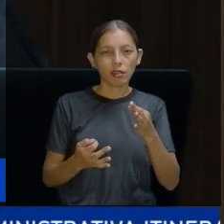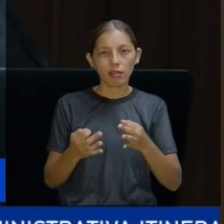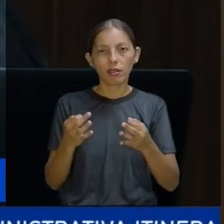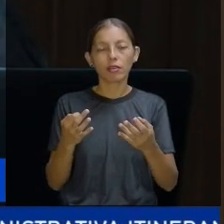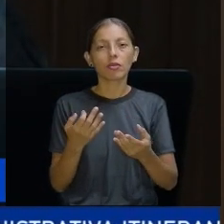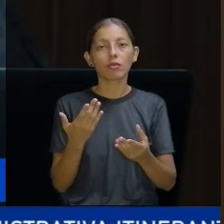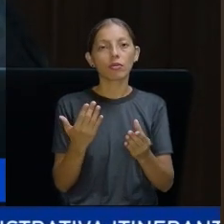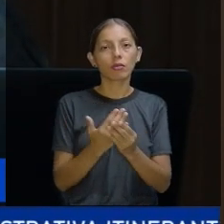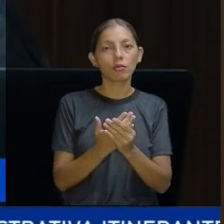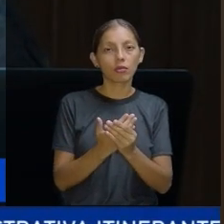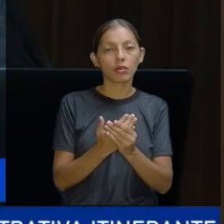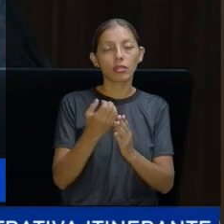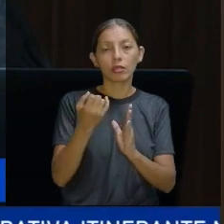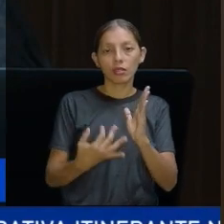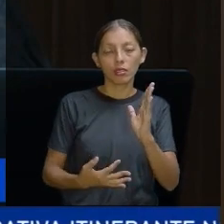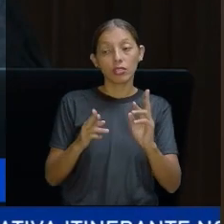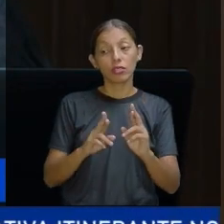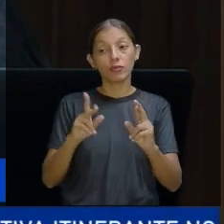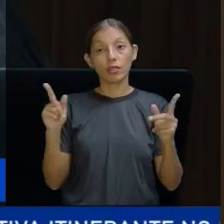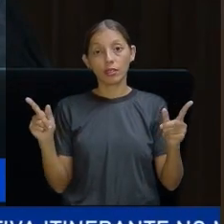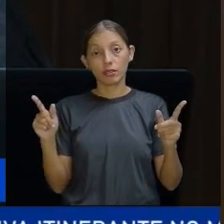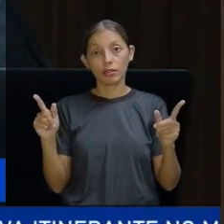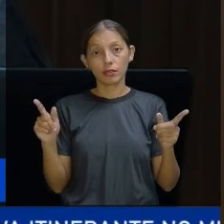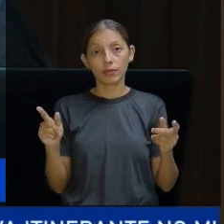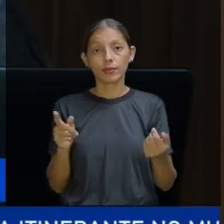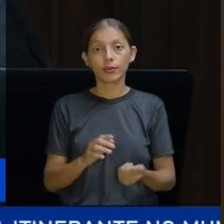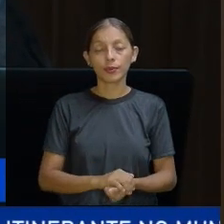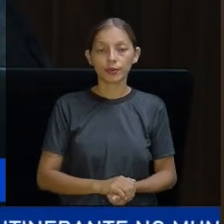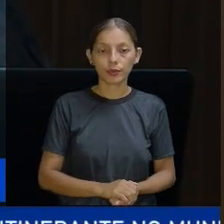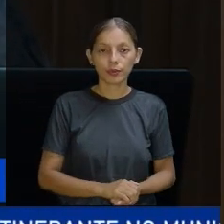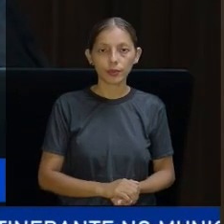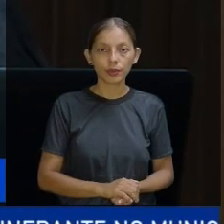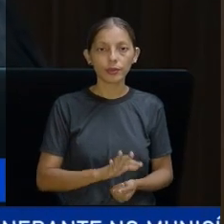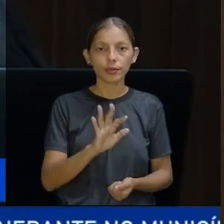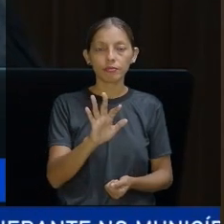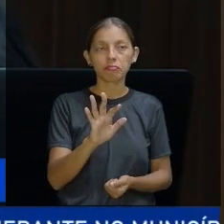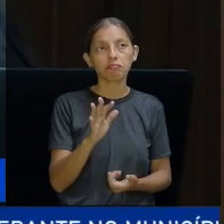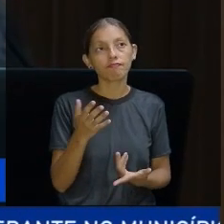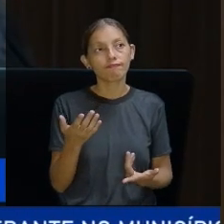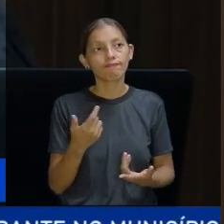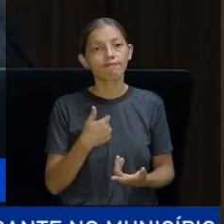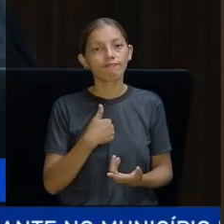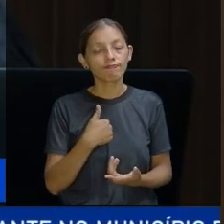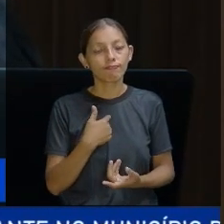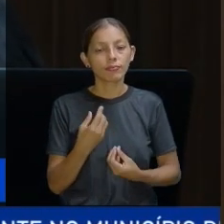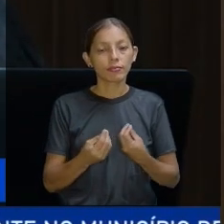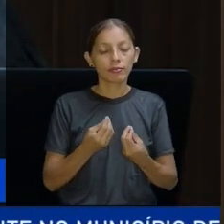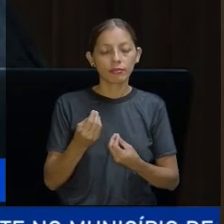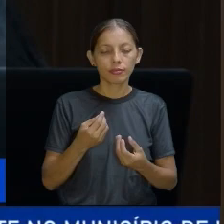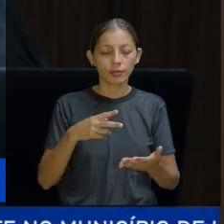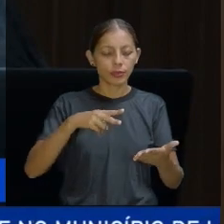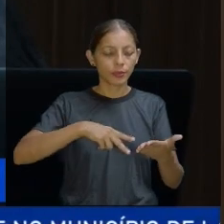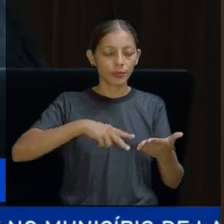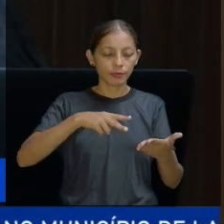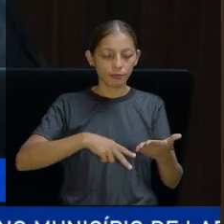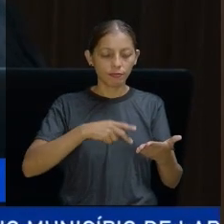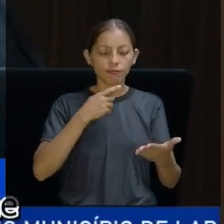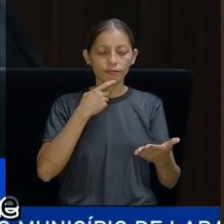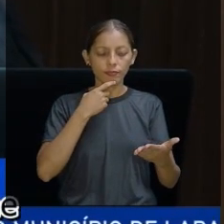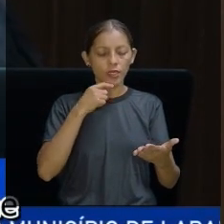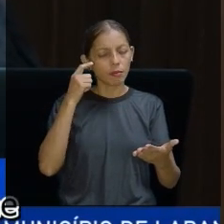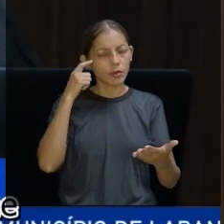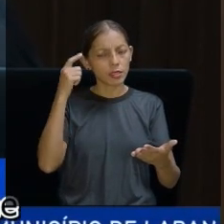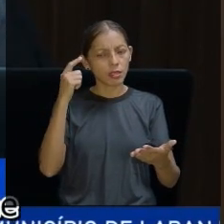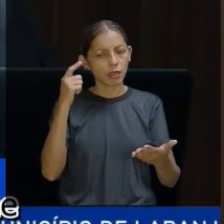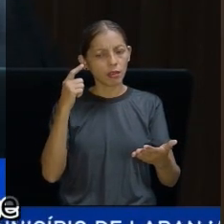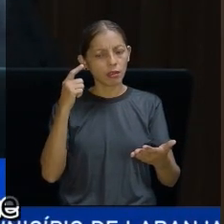dos embargos anteriores, que foram admitidos. No primeiro momento, eu realmente tendia a concordar com o Ministério Público de